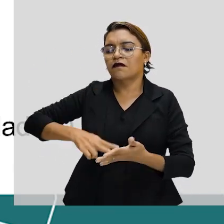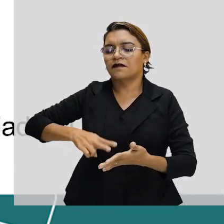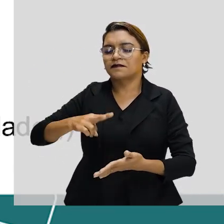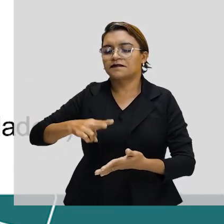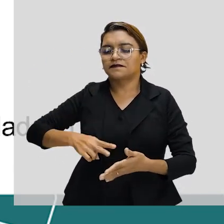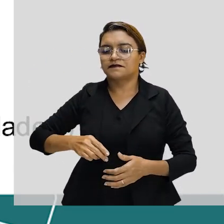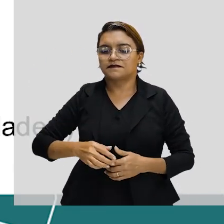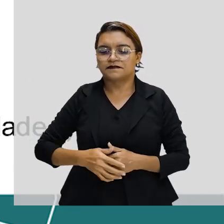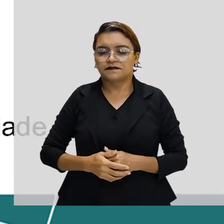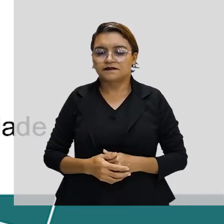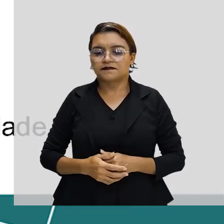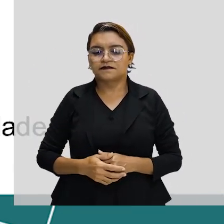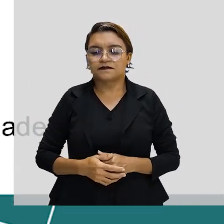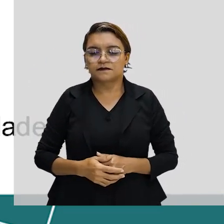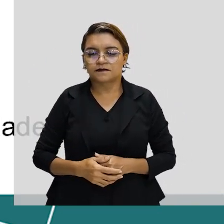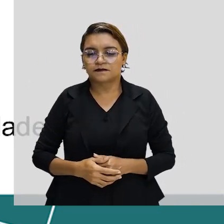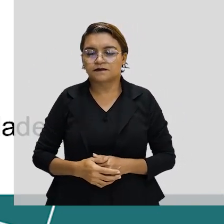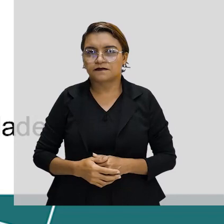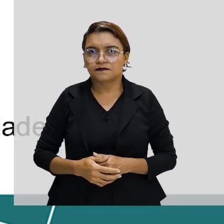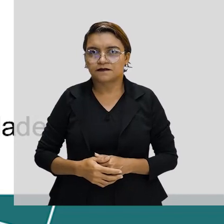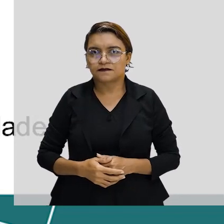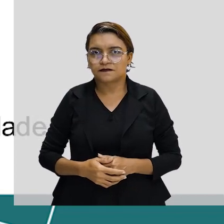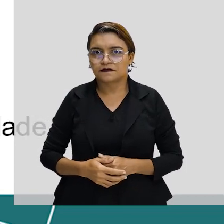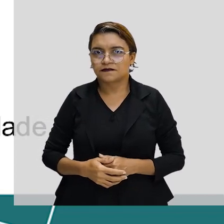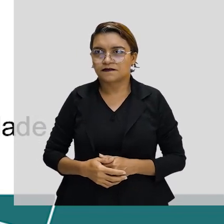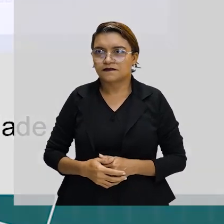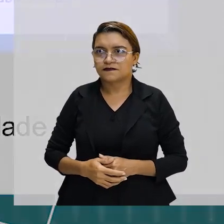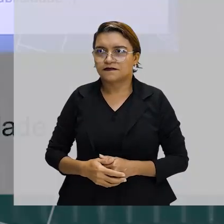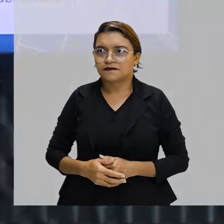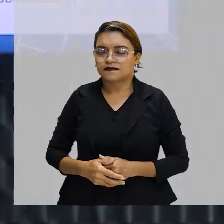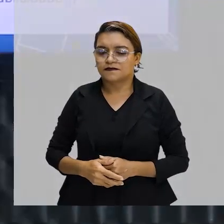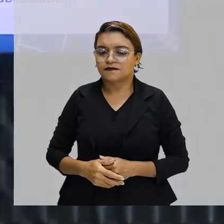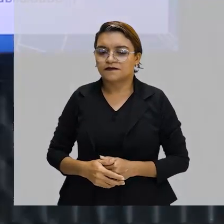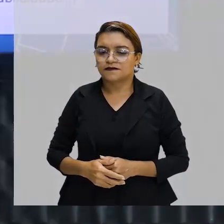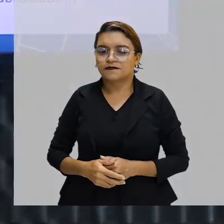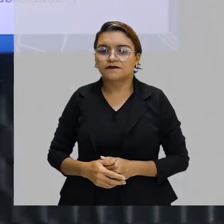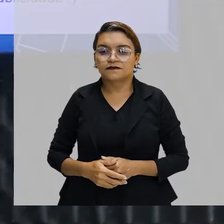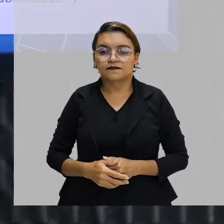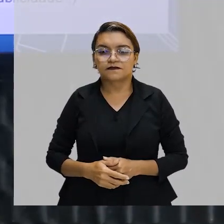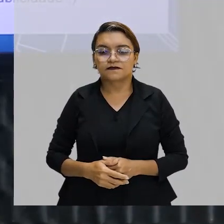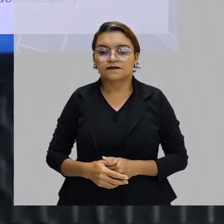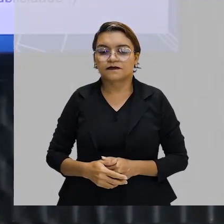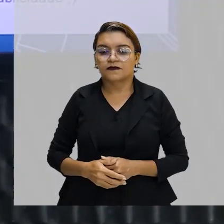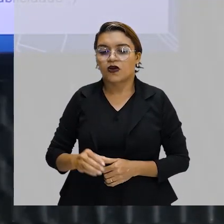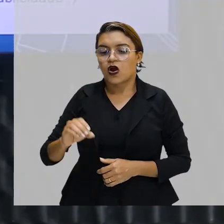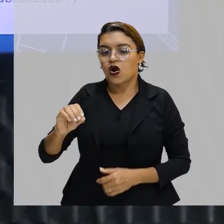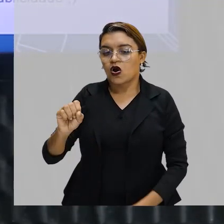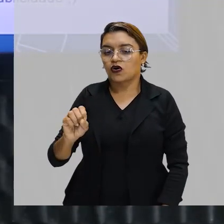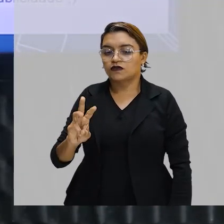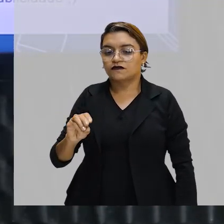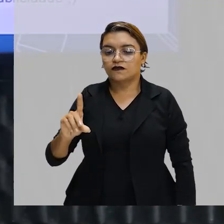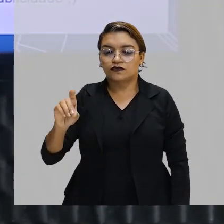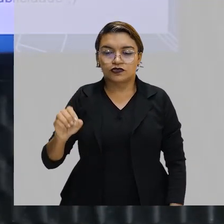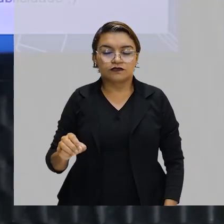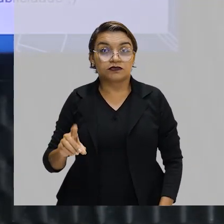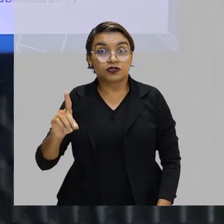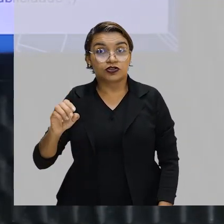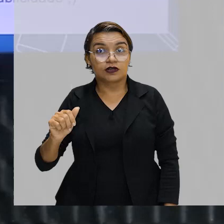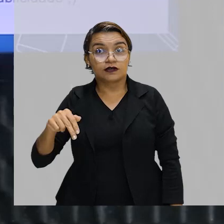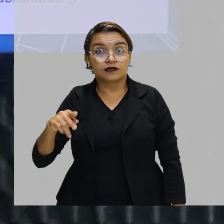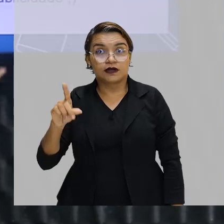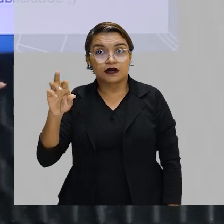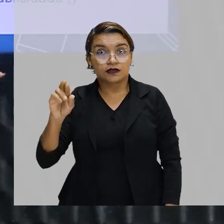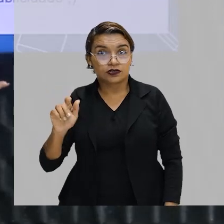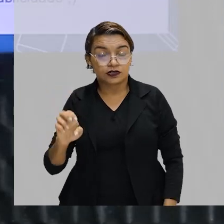progresso de São Paulo. Não pare agora, tem mais depois da publicidade. Oswald de Andrade acho que nem sonhava que 100